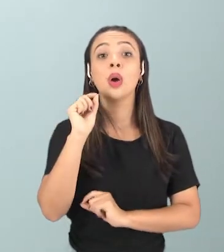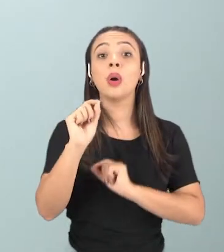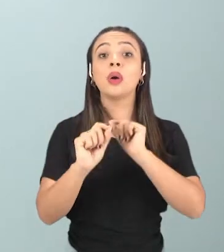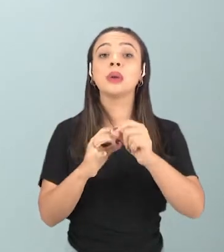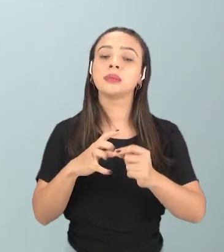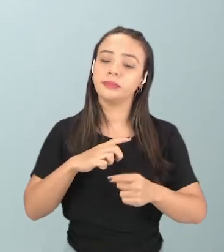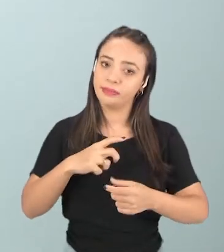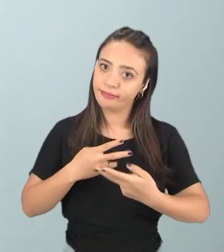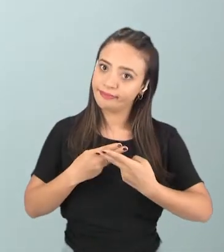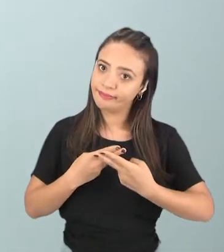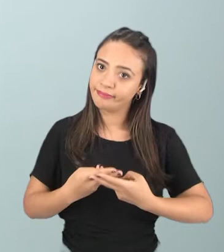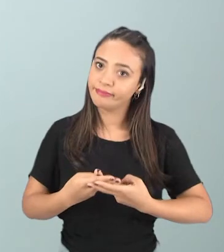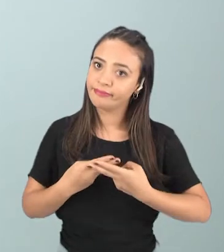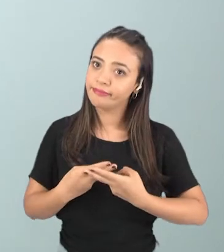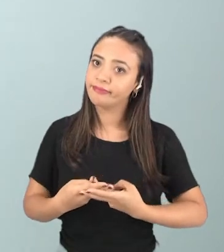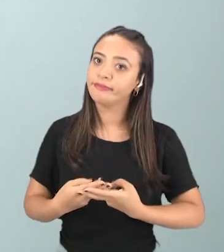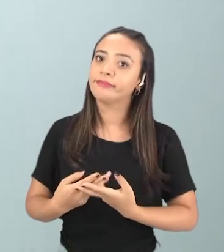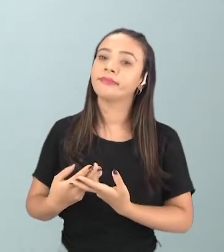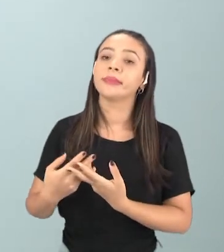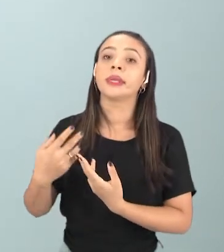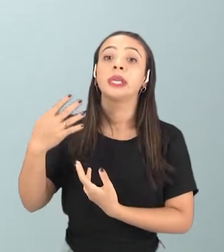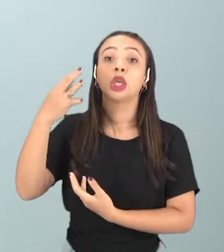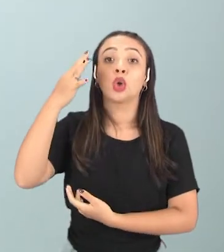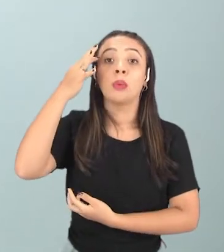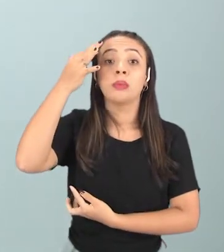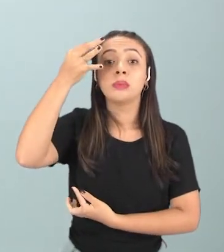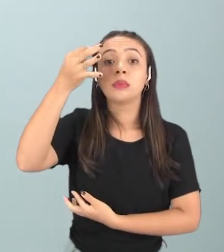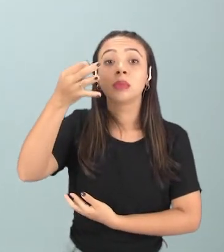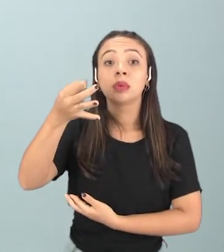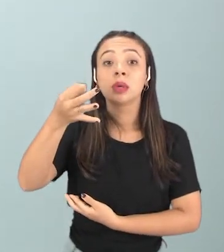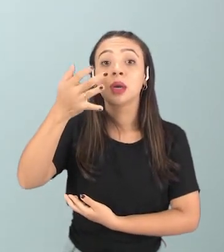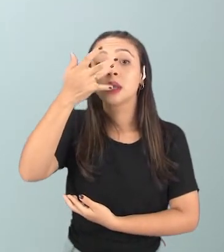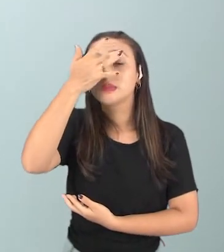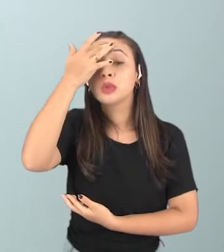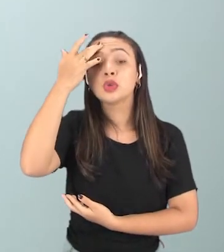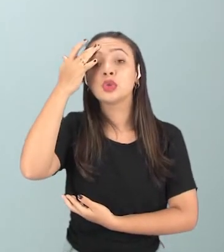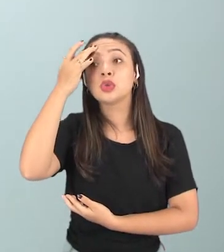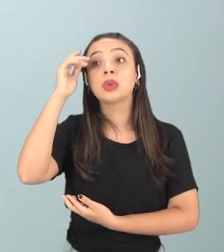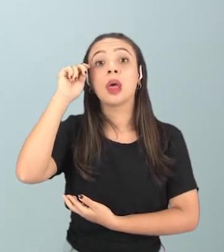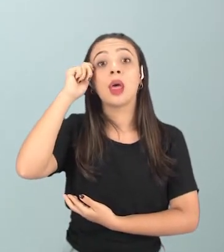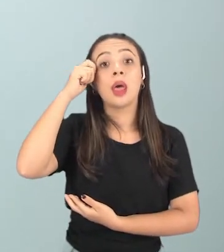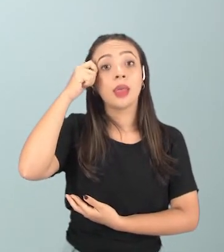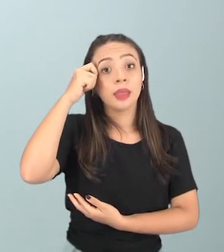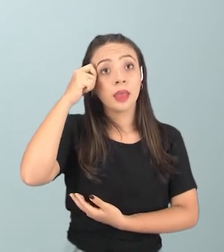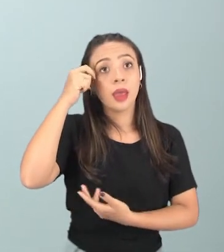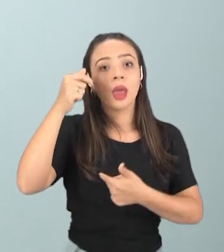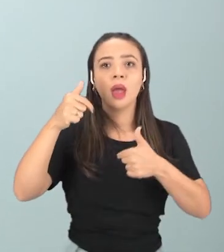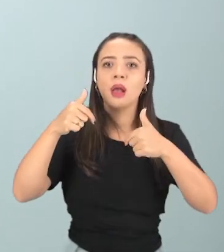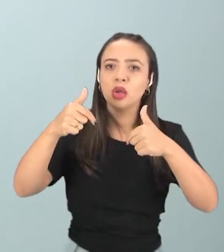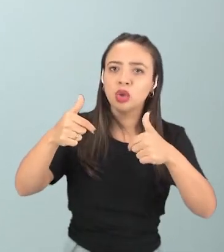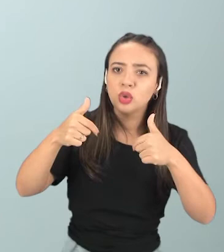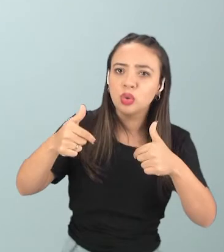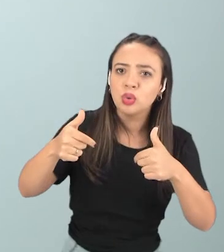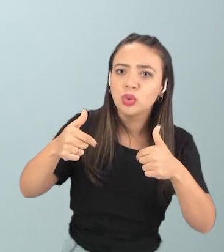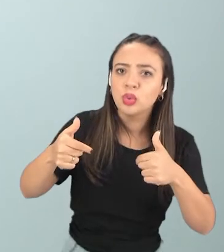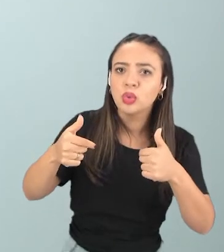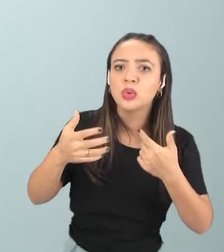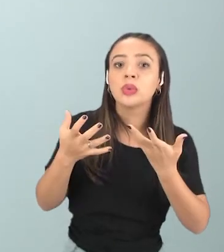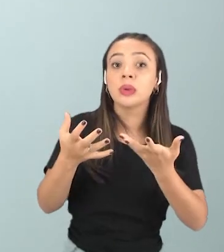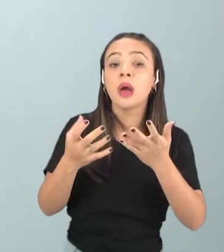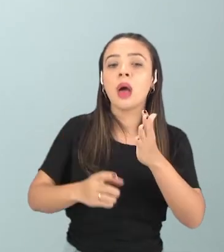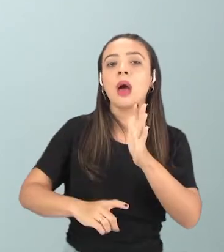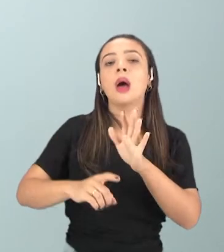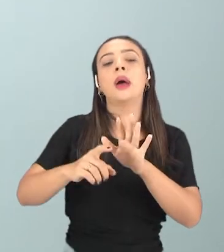a paciência e a compreensão de ouvir o que falam as pessoas negras, as pessoas que militam em prol dos direitos dos